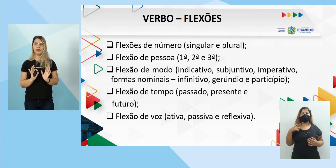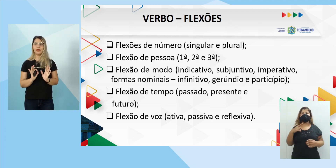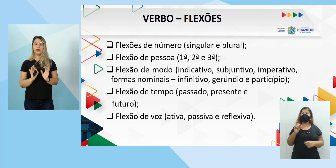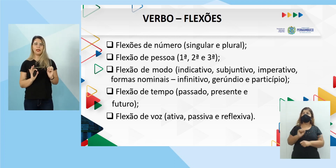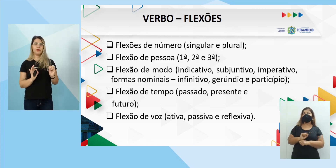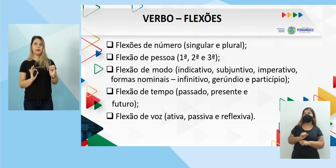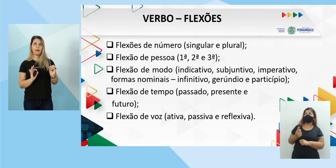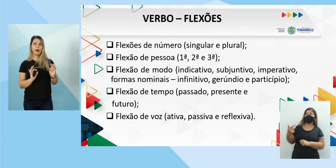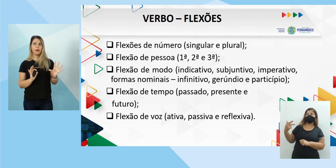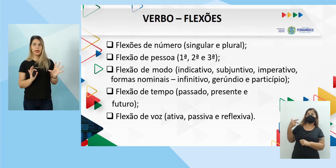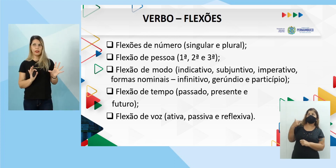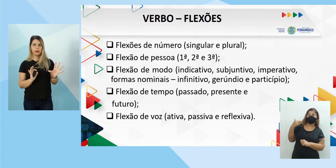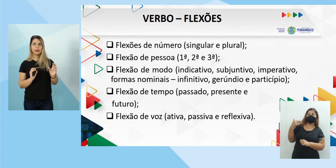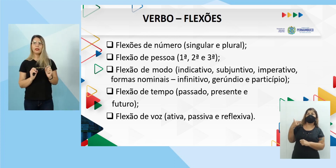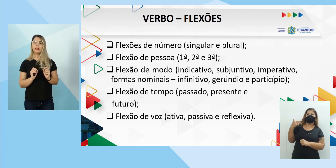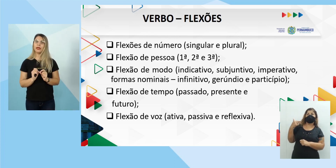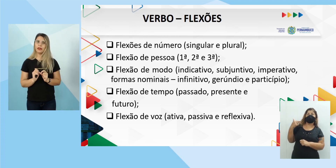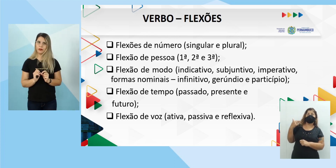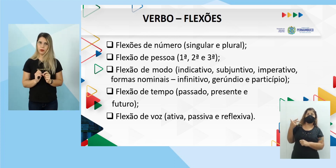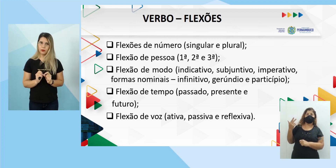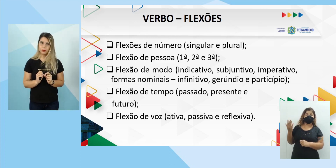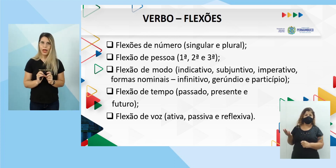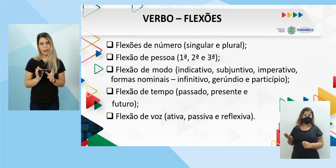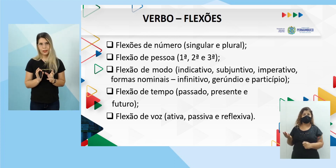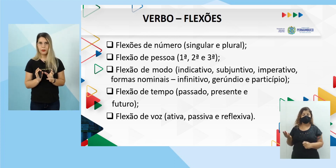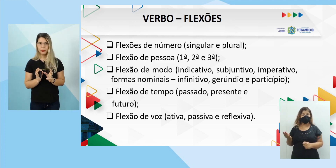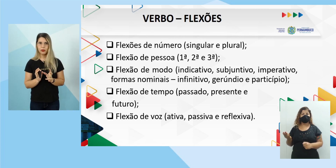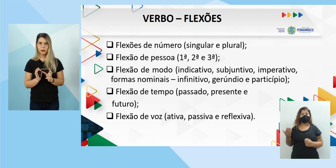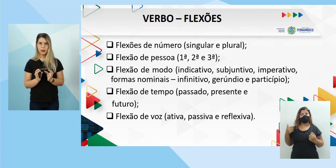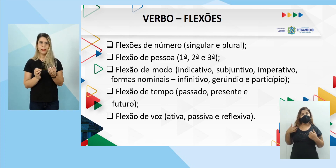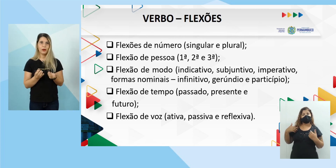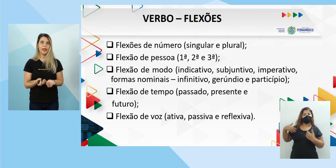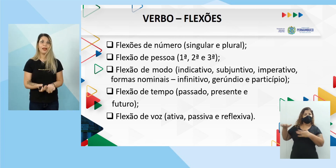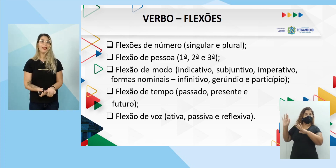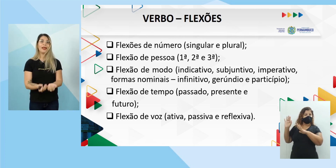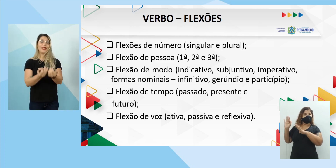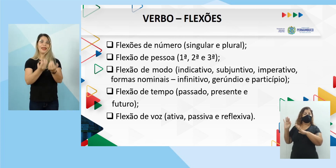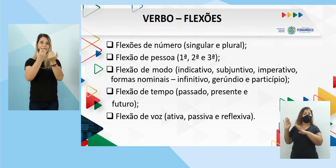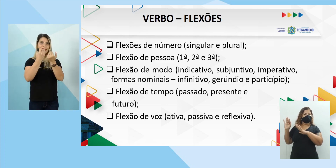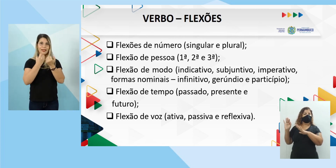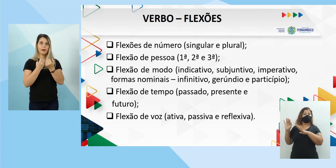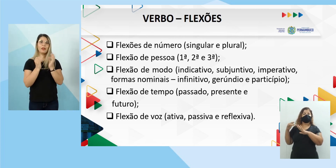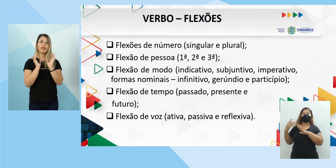parada e veio alguém e a levou, a sequestrou. Então ela